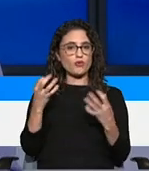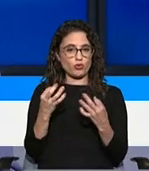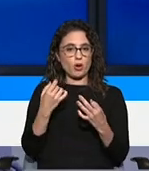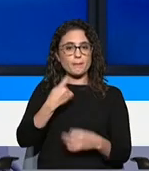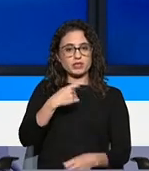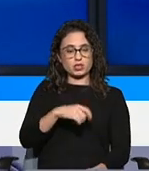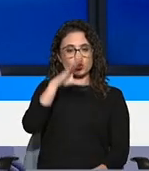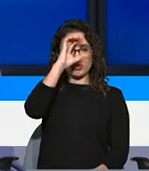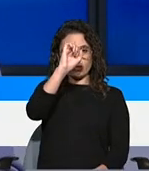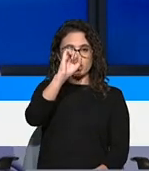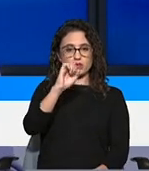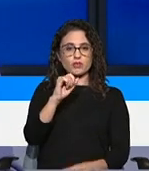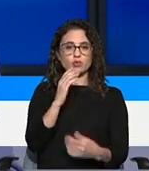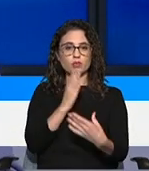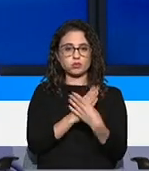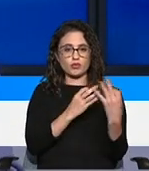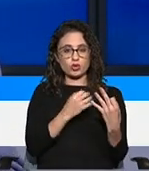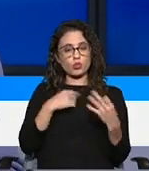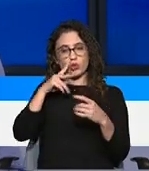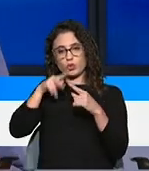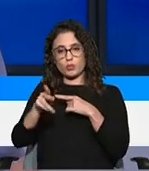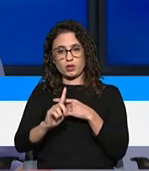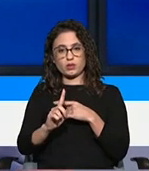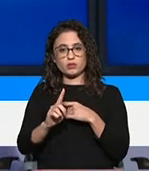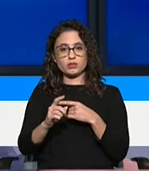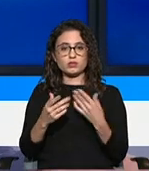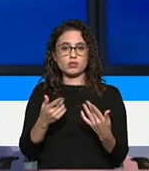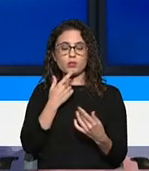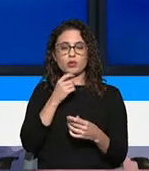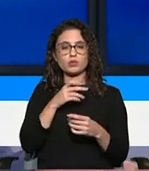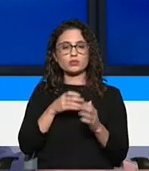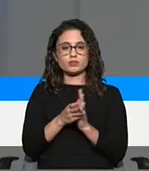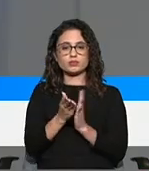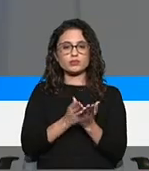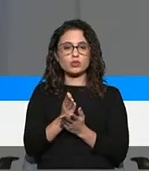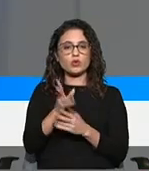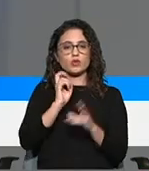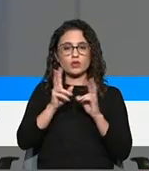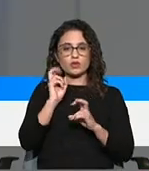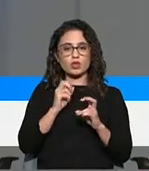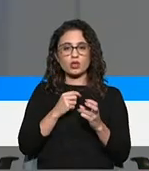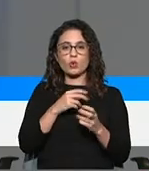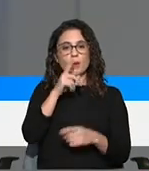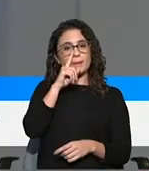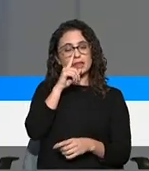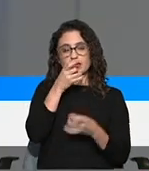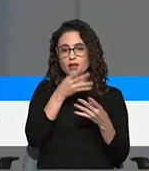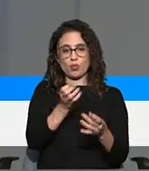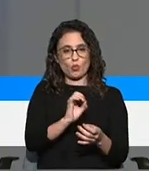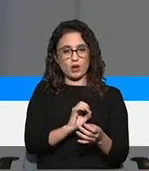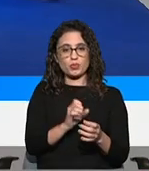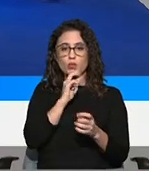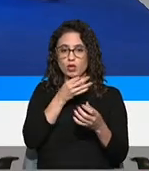governo regional não interr arquivado mas não vou deixar mentir senhor Deputado não vou deixar mentir mas